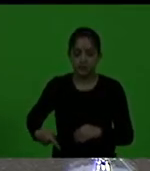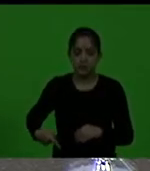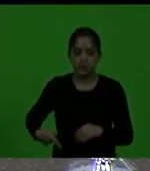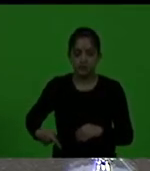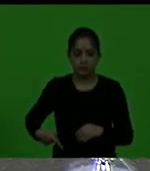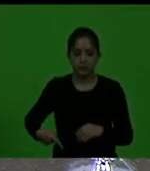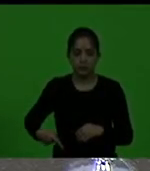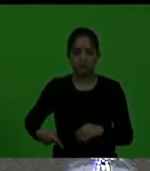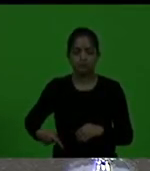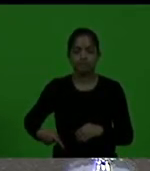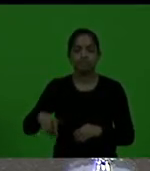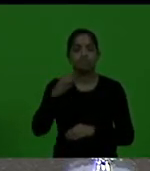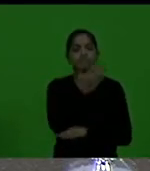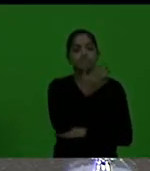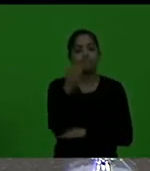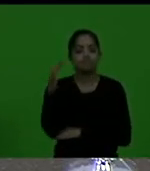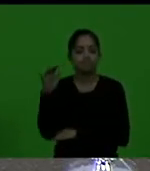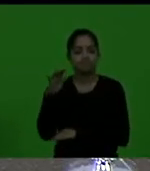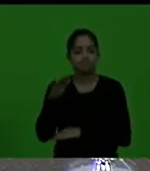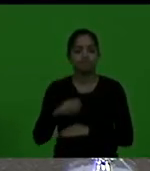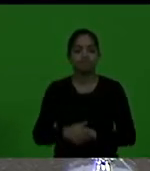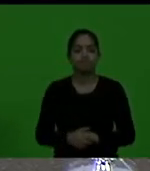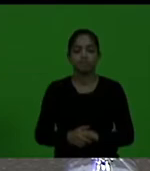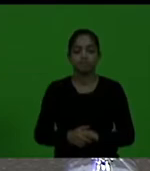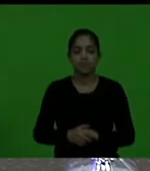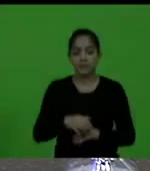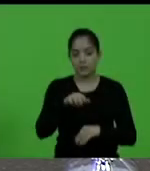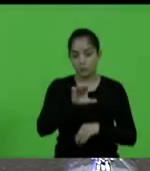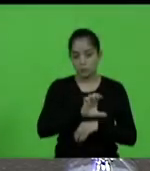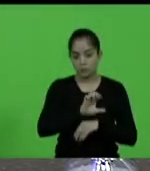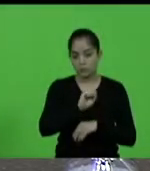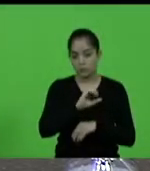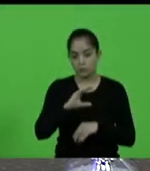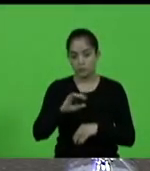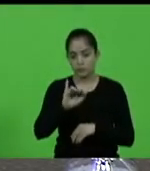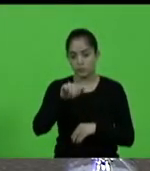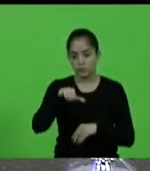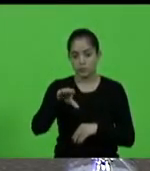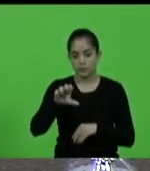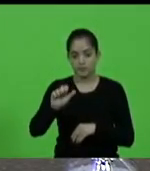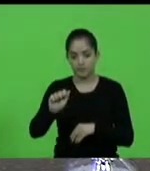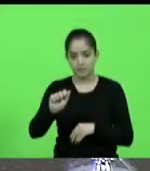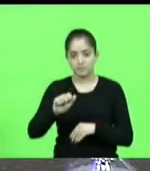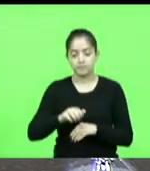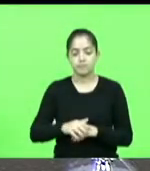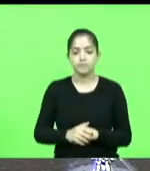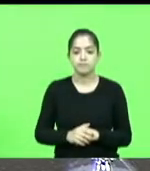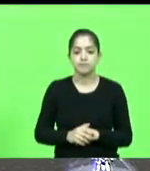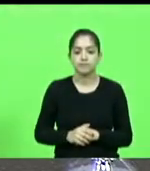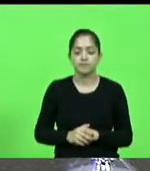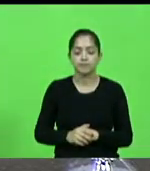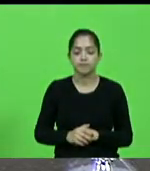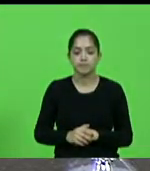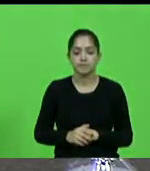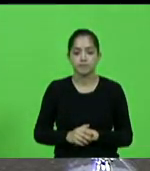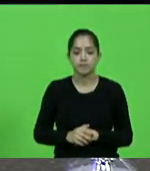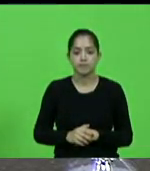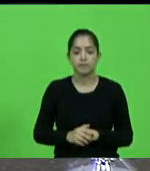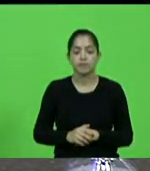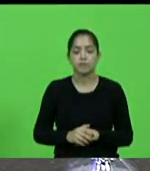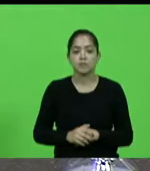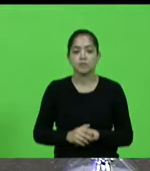Ambiente de Santa Catarina, o IMA, Daniel Vinícius